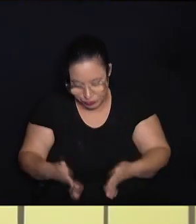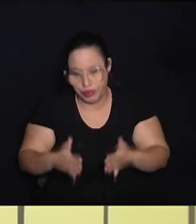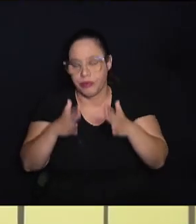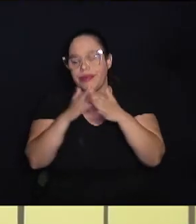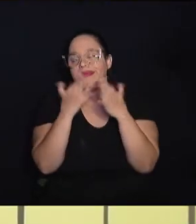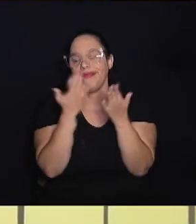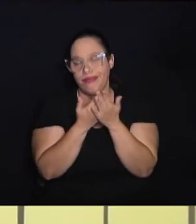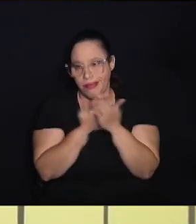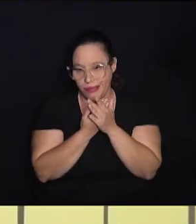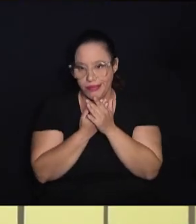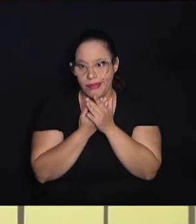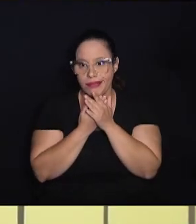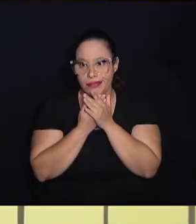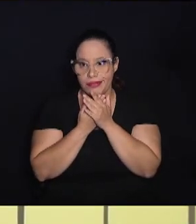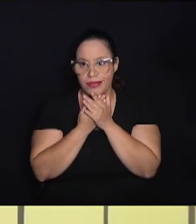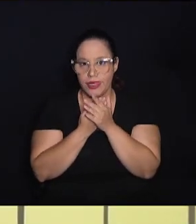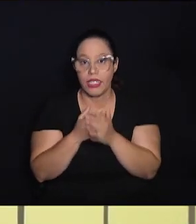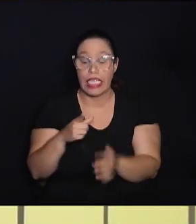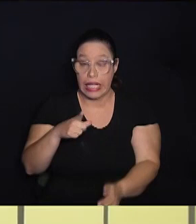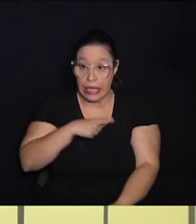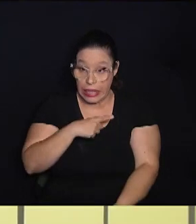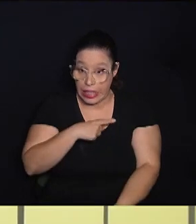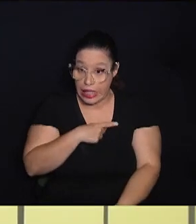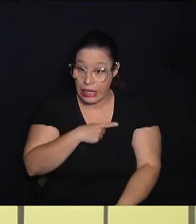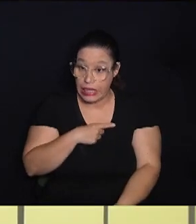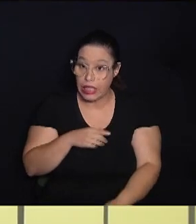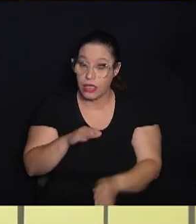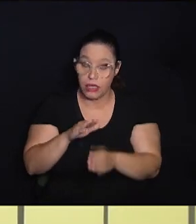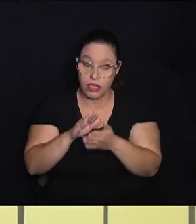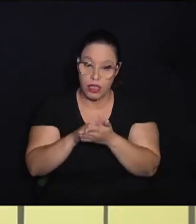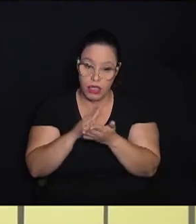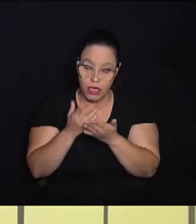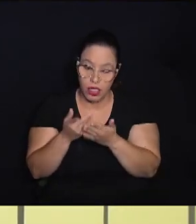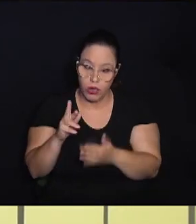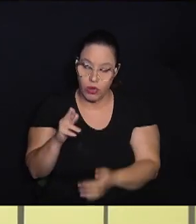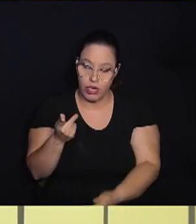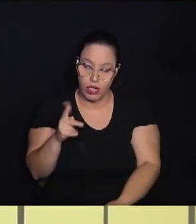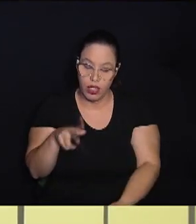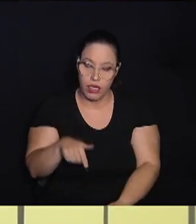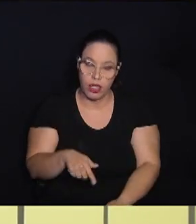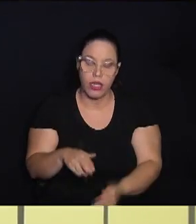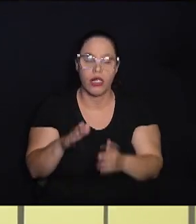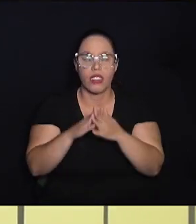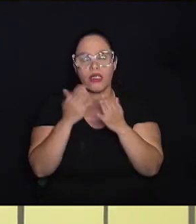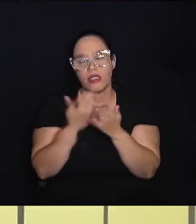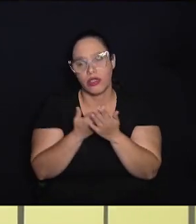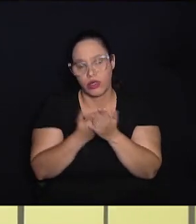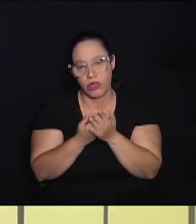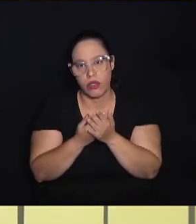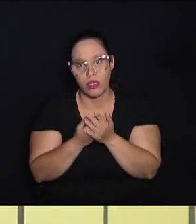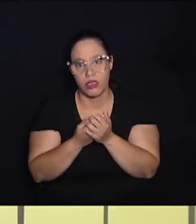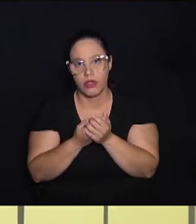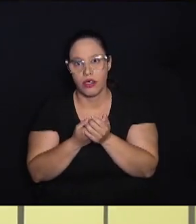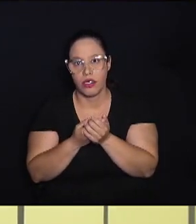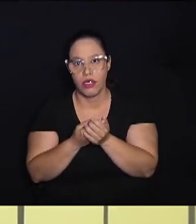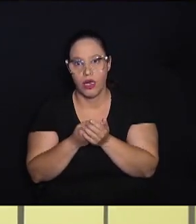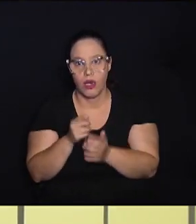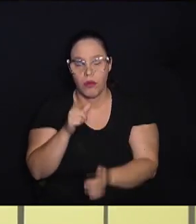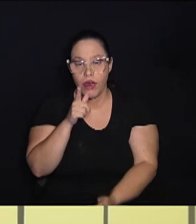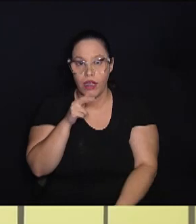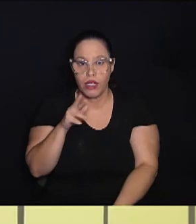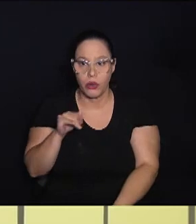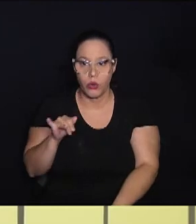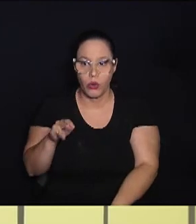tem que ter mais quadrinhos nas escolas porque ela é uma forma de linguagem como qualquer outra sim né a gente eh a